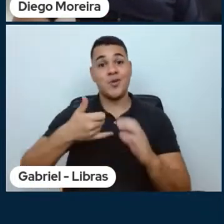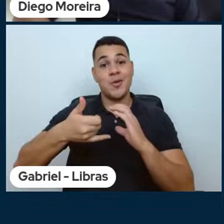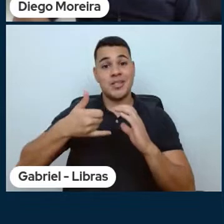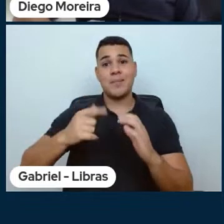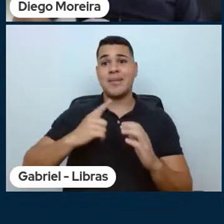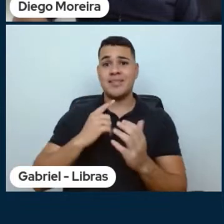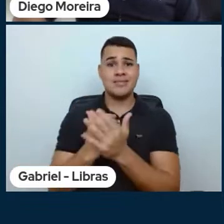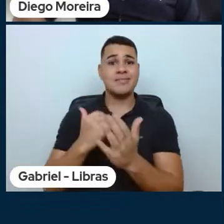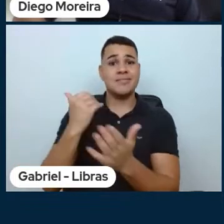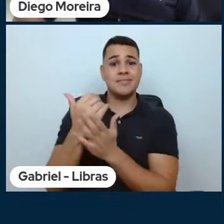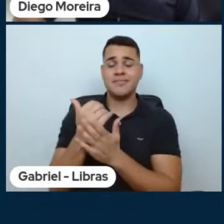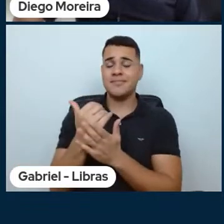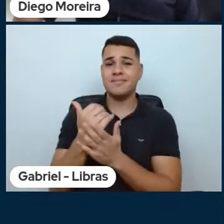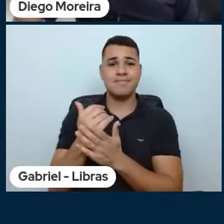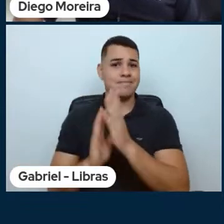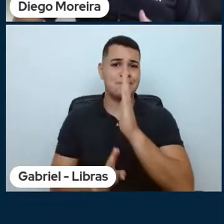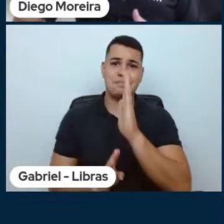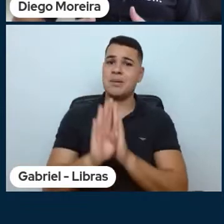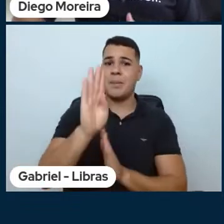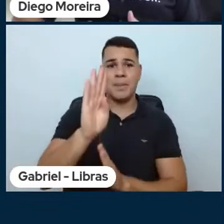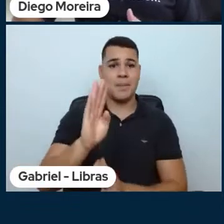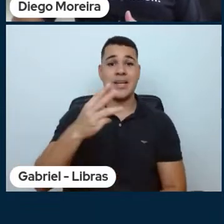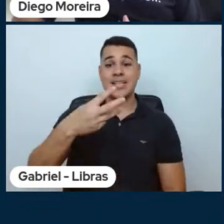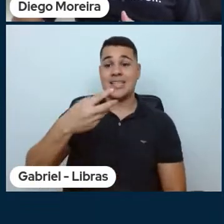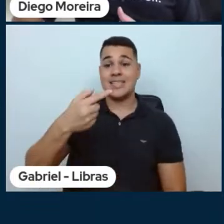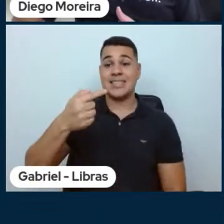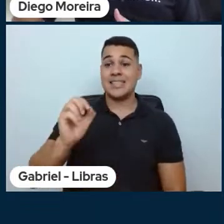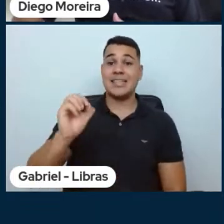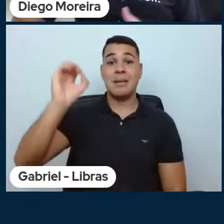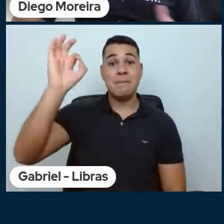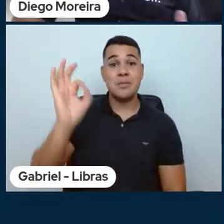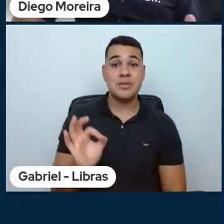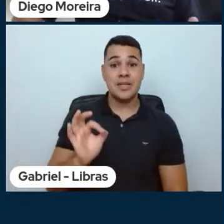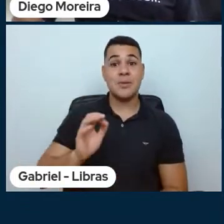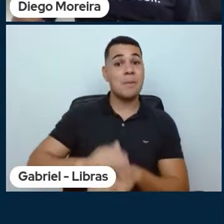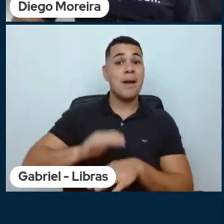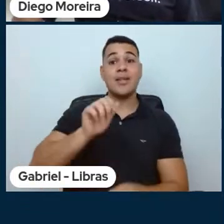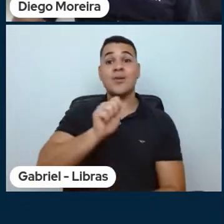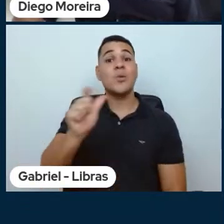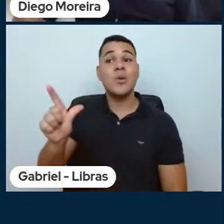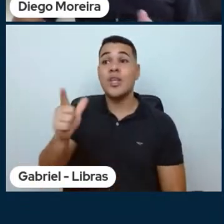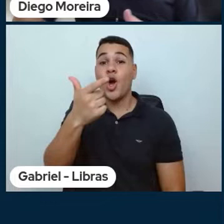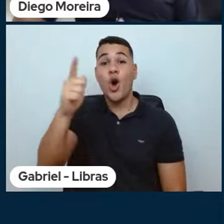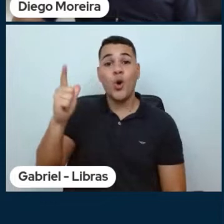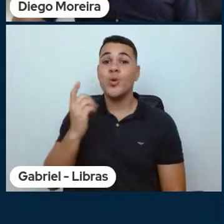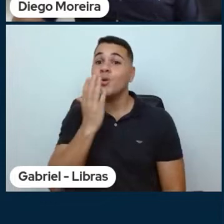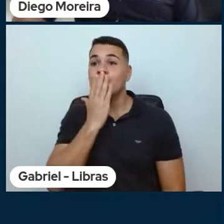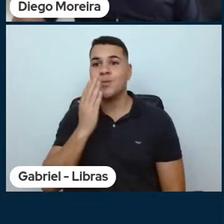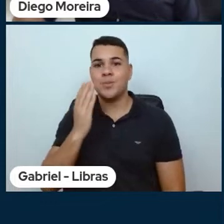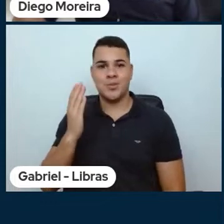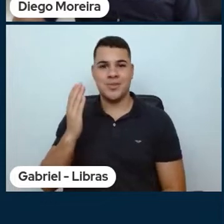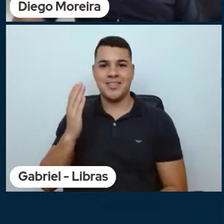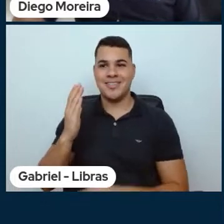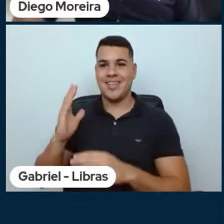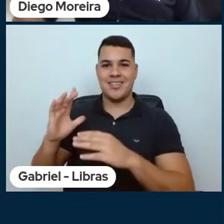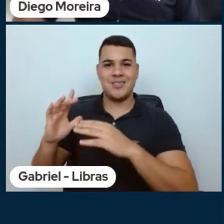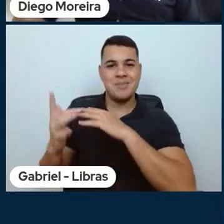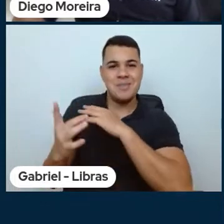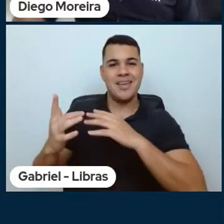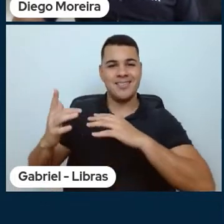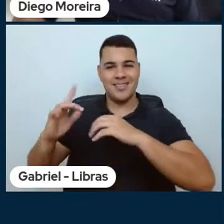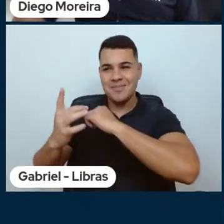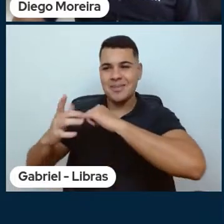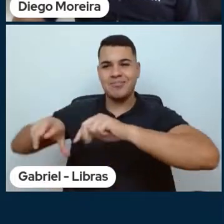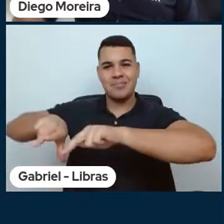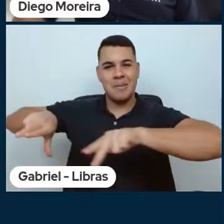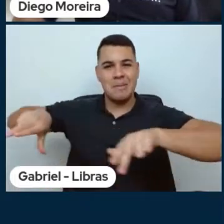exponencial muito mais elevado do que todas as outras modelos de conversação. Porém, até os modelos mais